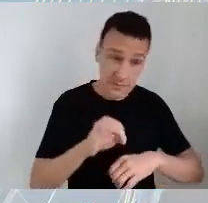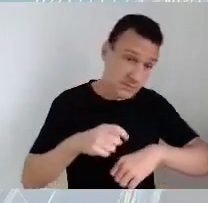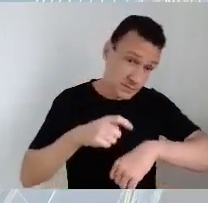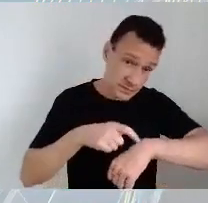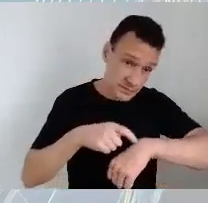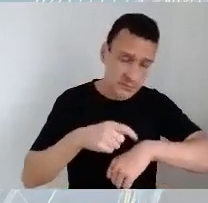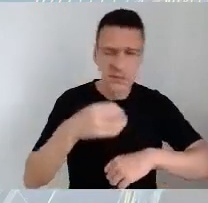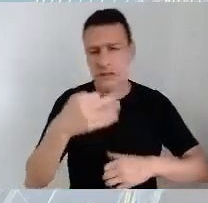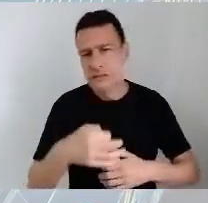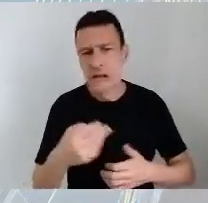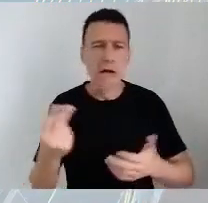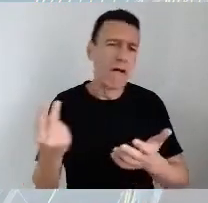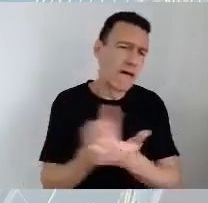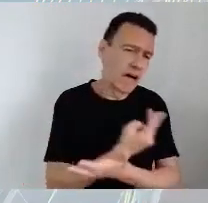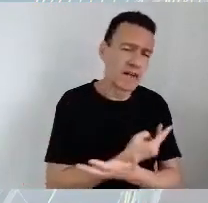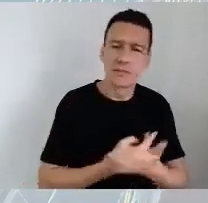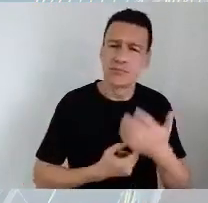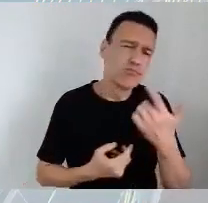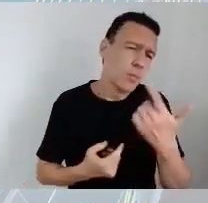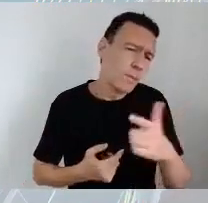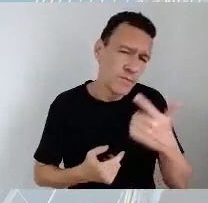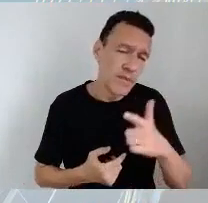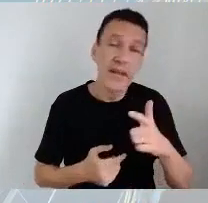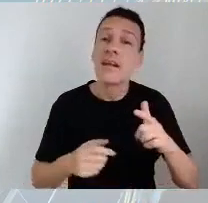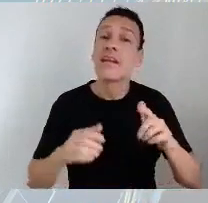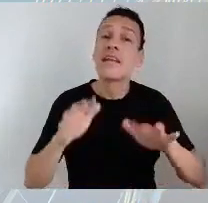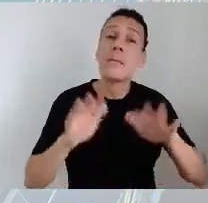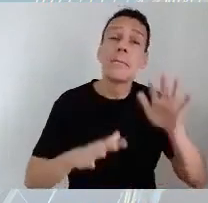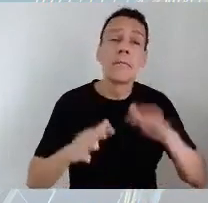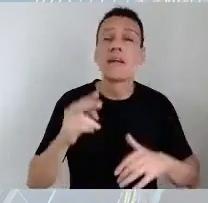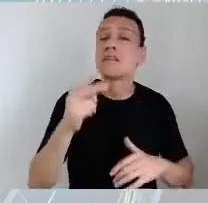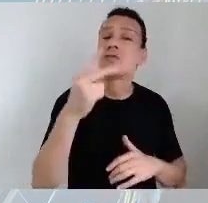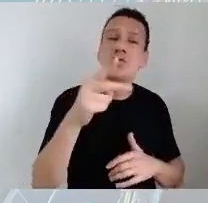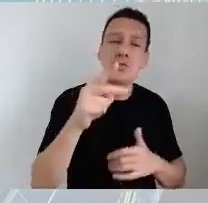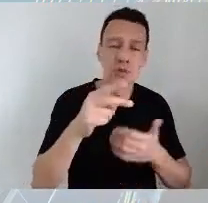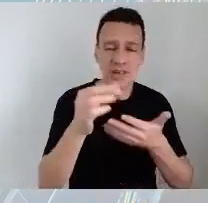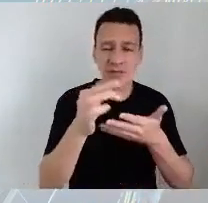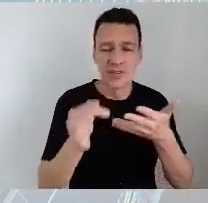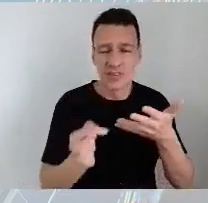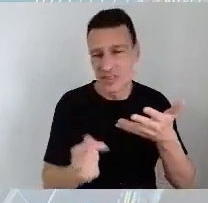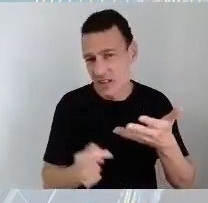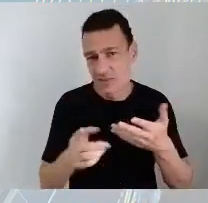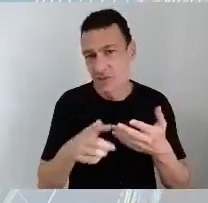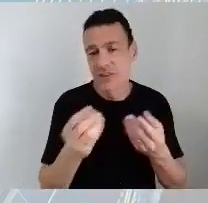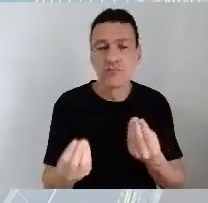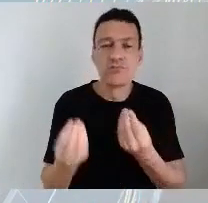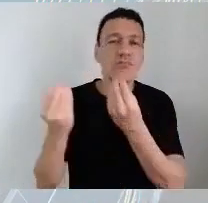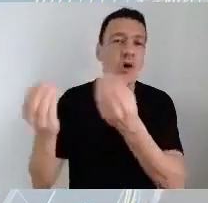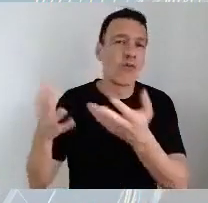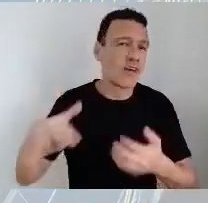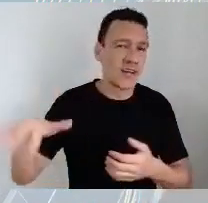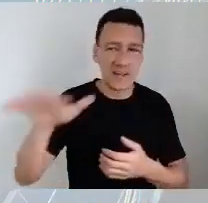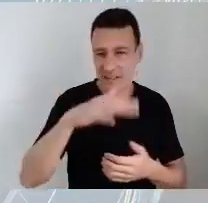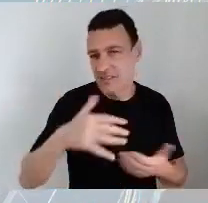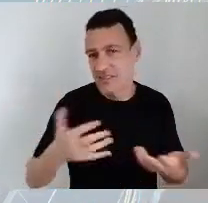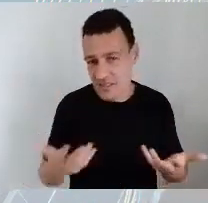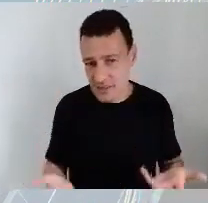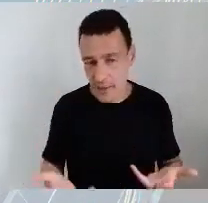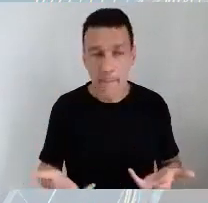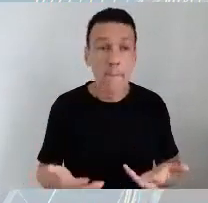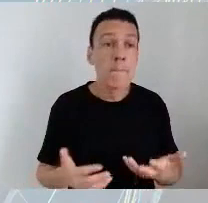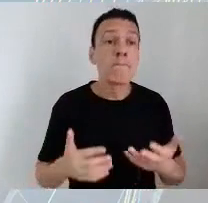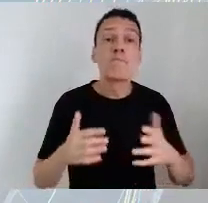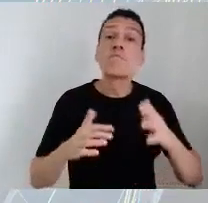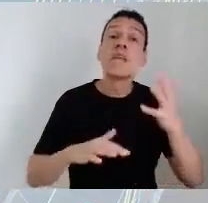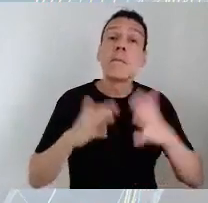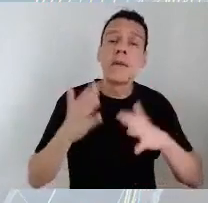depender muito da funcionalidade que vocês estão construindo, que vocês estão oferecendo para o mercado. E vai depender muito ali realmente da análise da